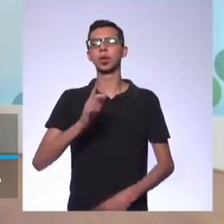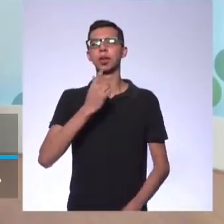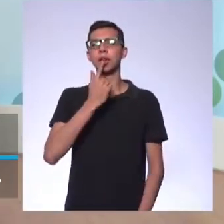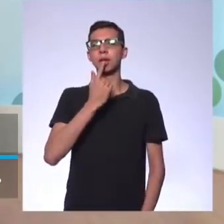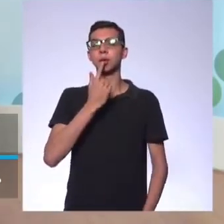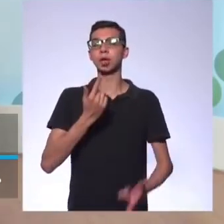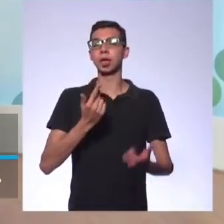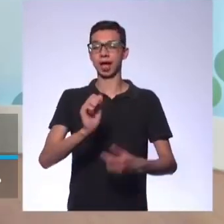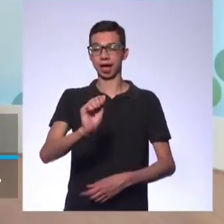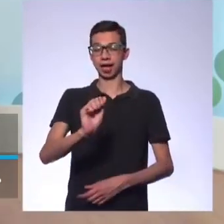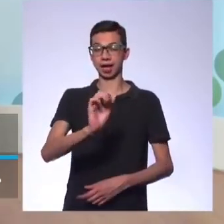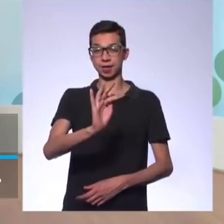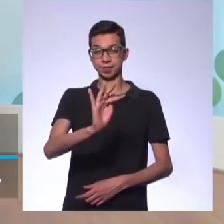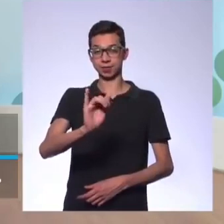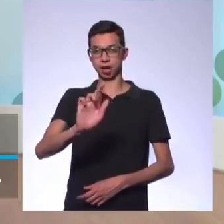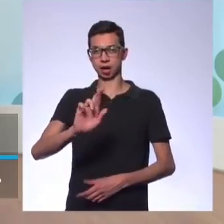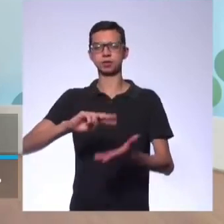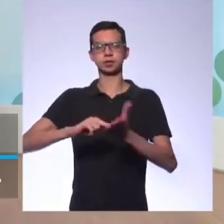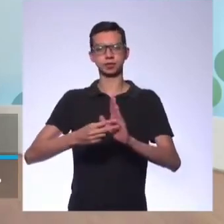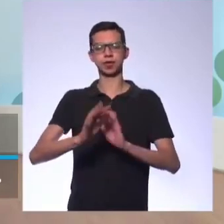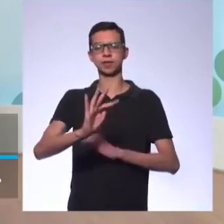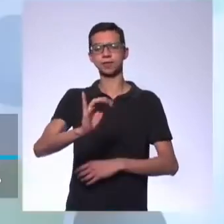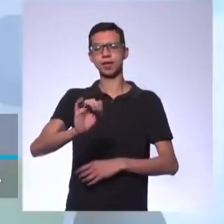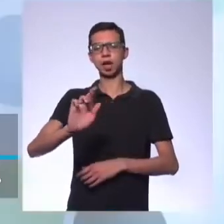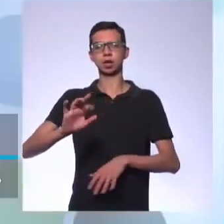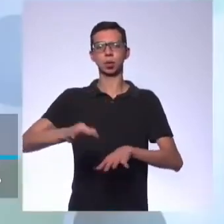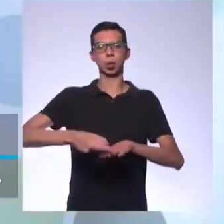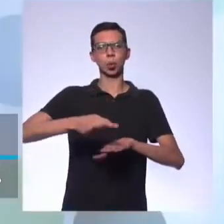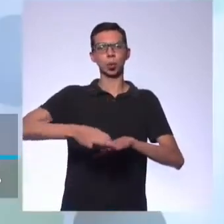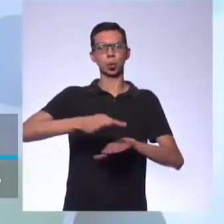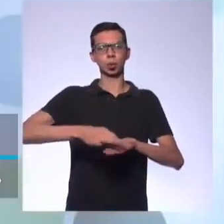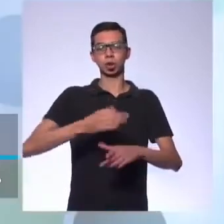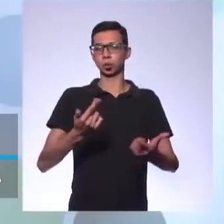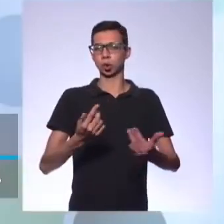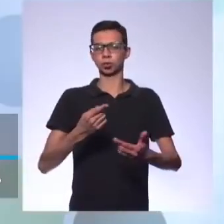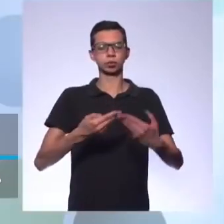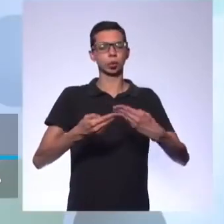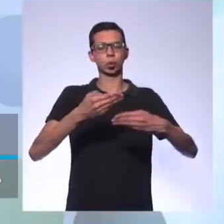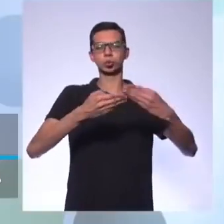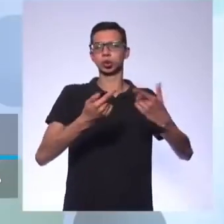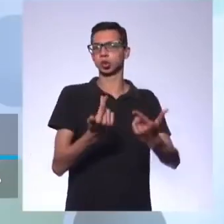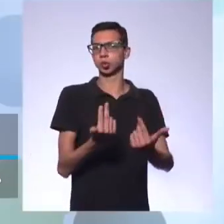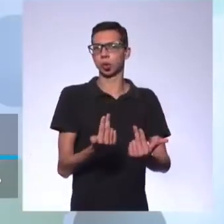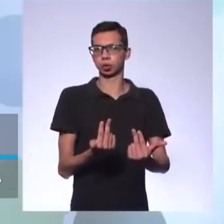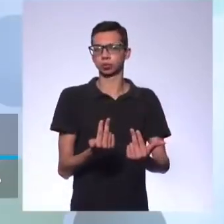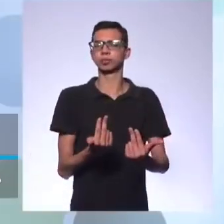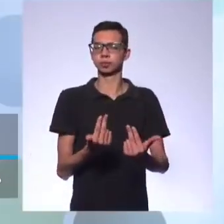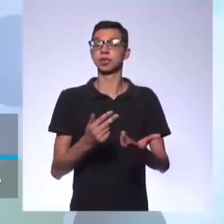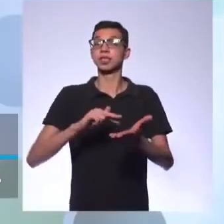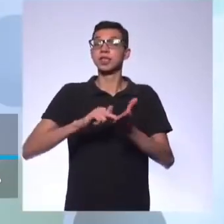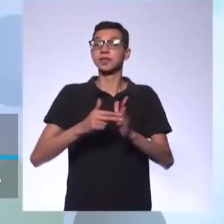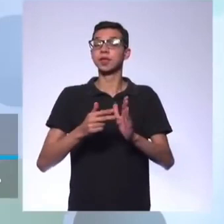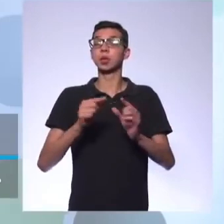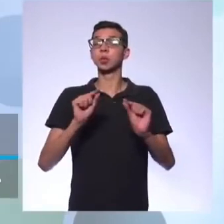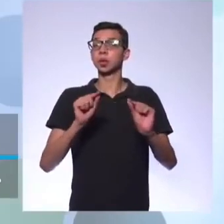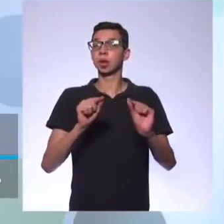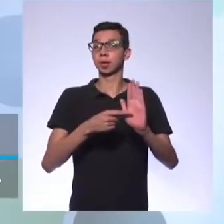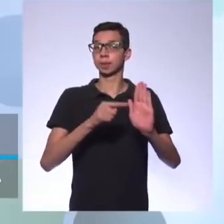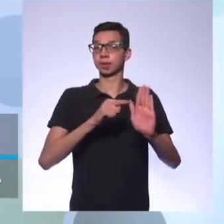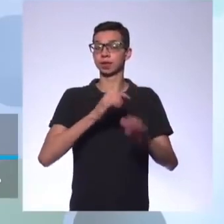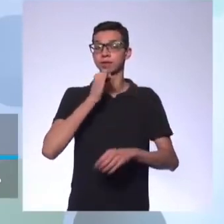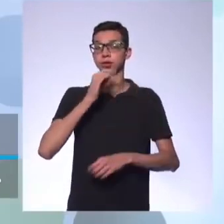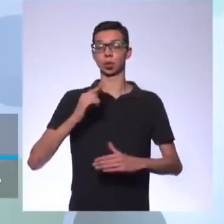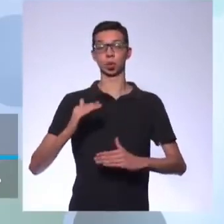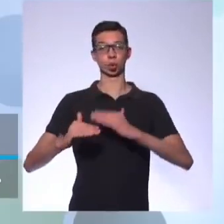costurar, é tecer, é construir. Quando você fia algo, você constrói algo, você tece. Então, para crescer. Então, você constrói aquilo que